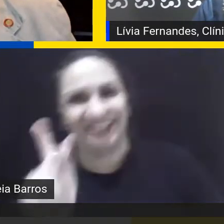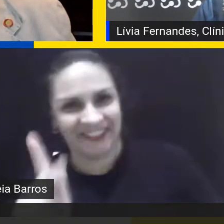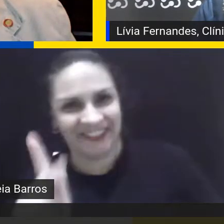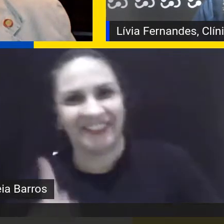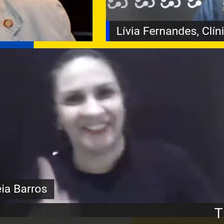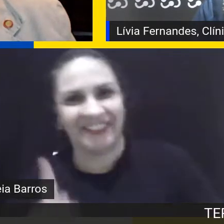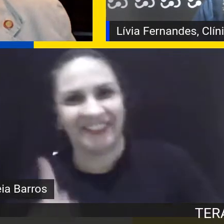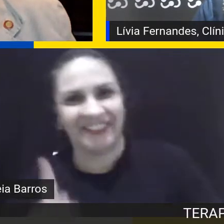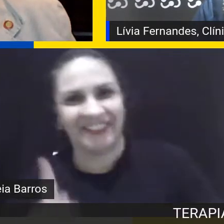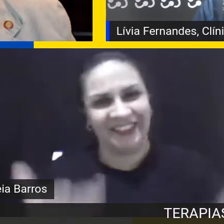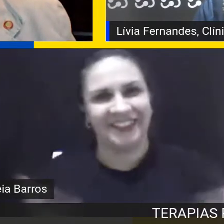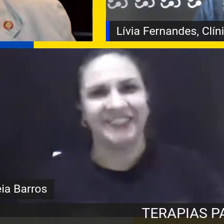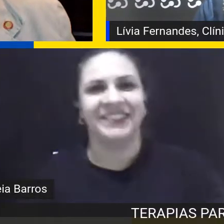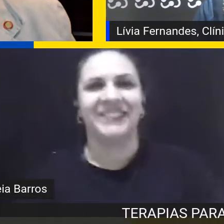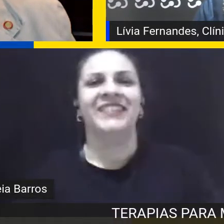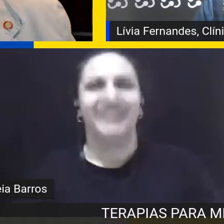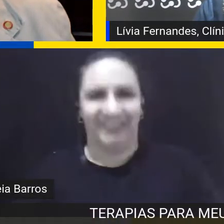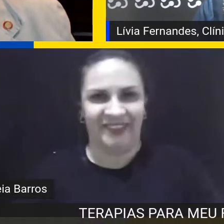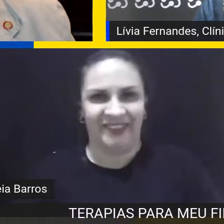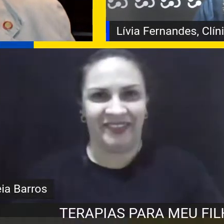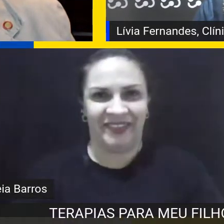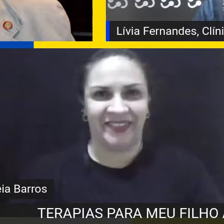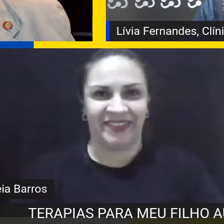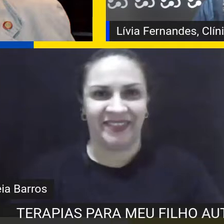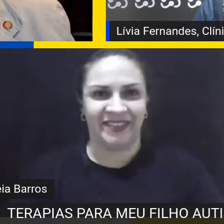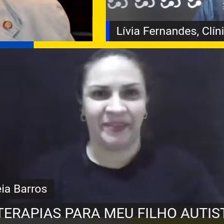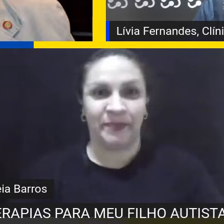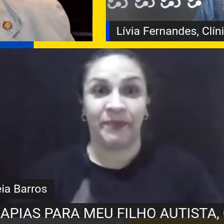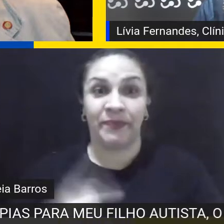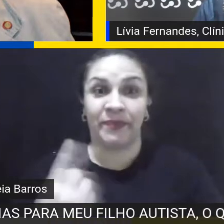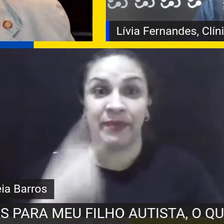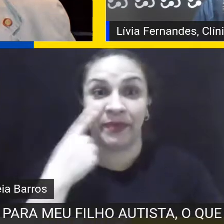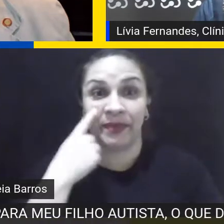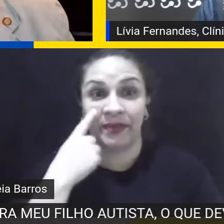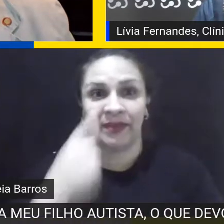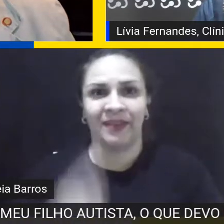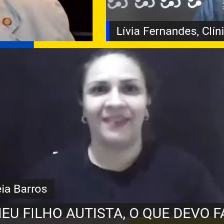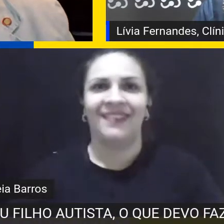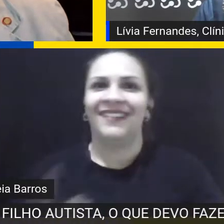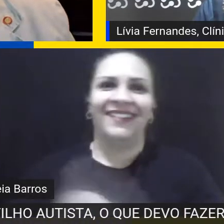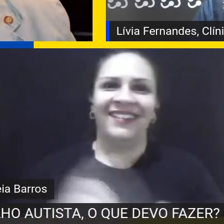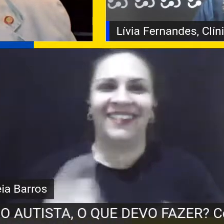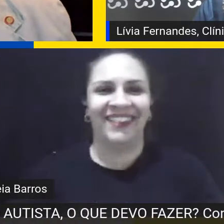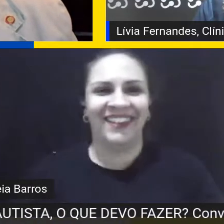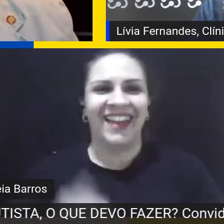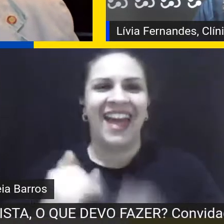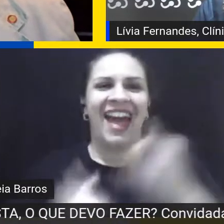Mas nós vimos lá que a Andréa saiu, voltou. Andréa, tudo bem?